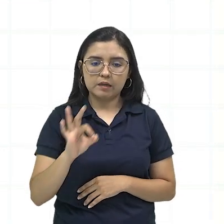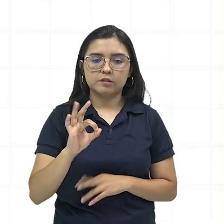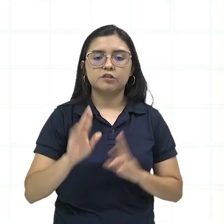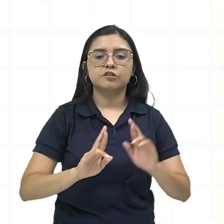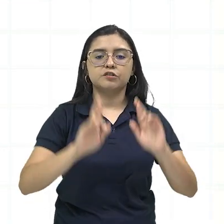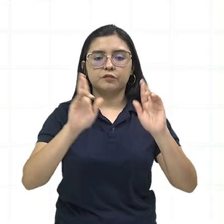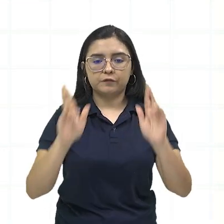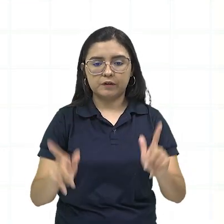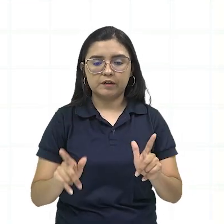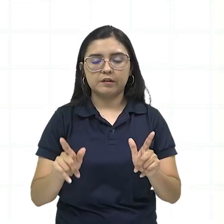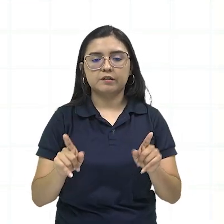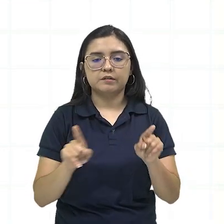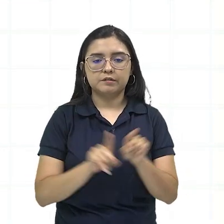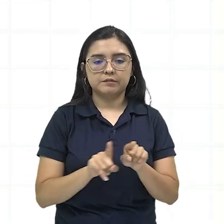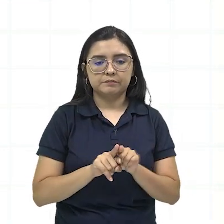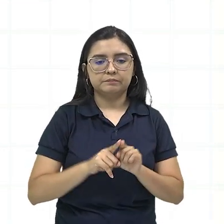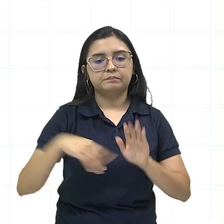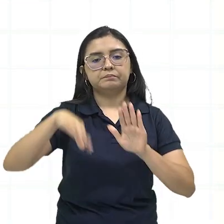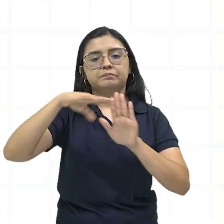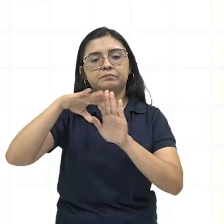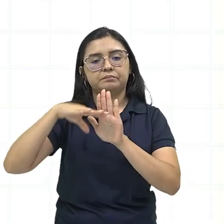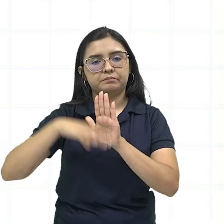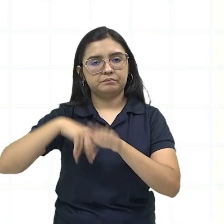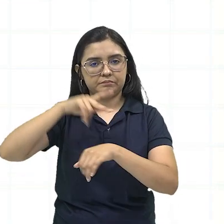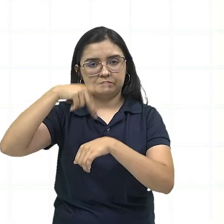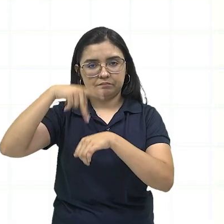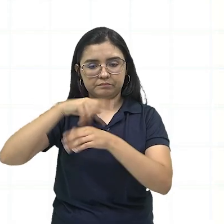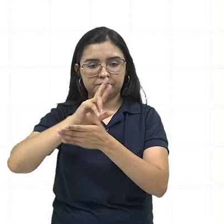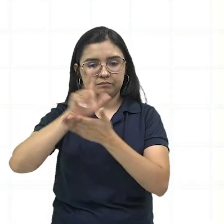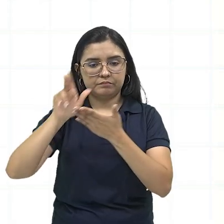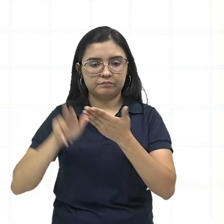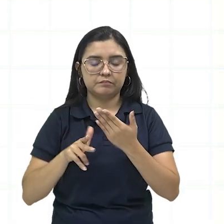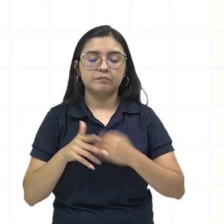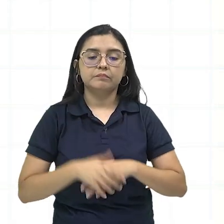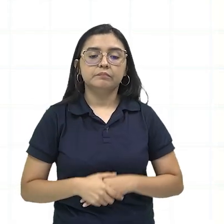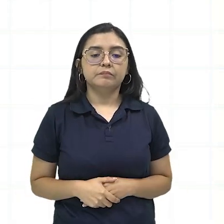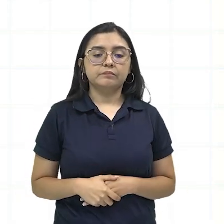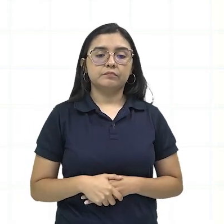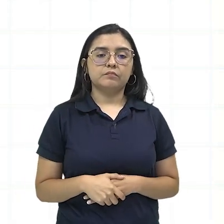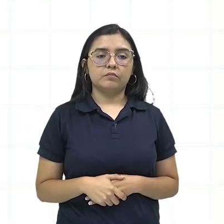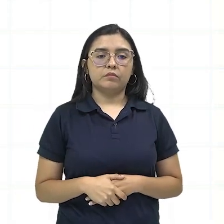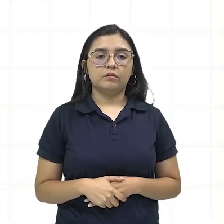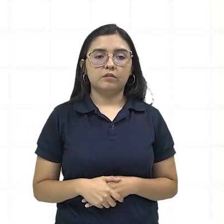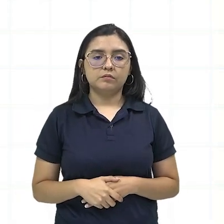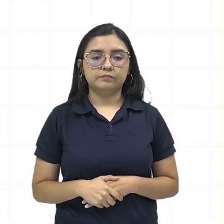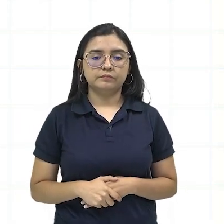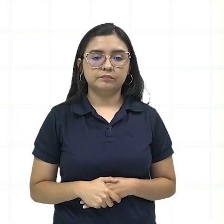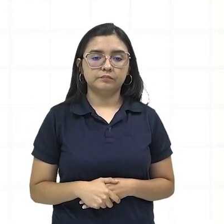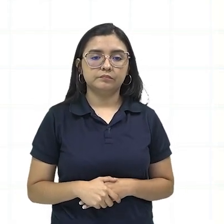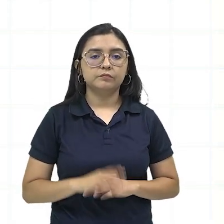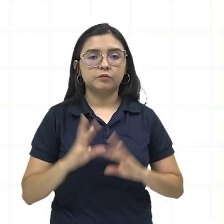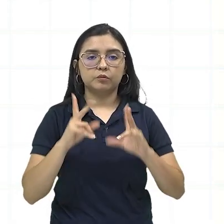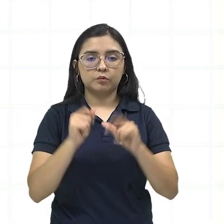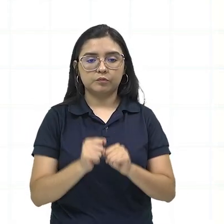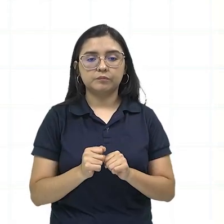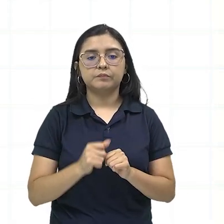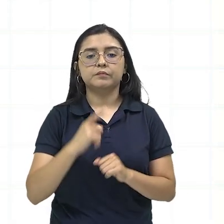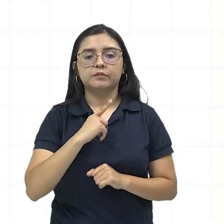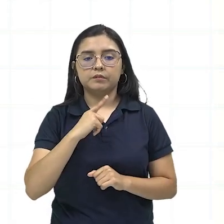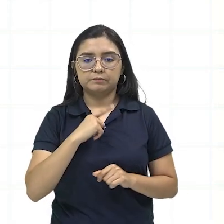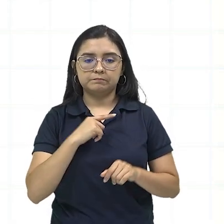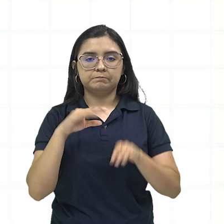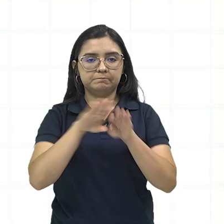Iêmen, Paquistão, Chad, Irã, Jordânia, Marrocos, todos eles